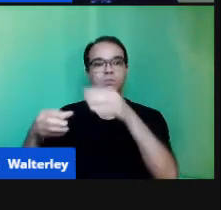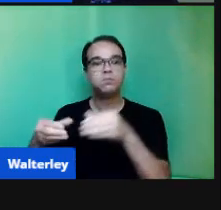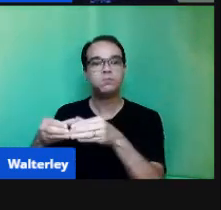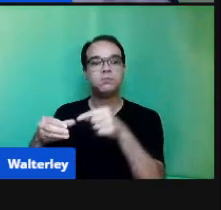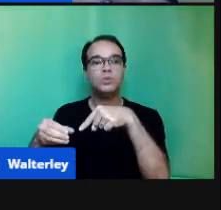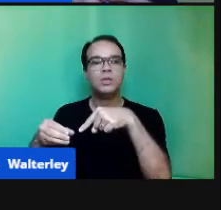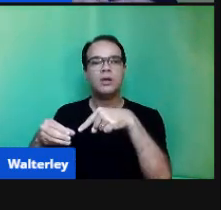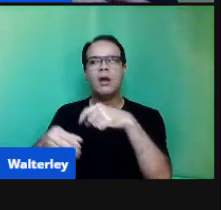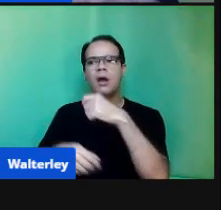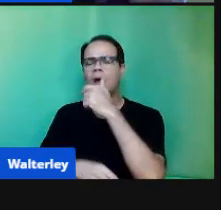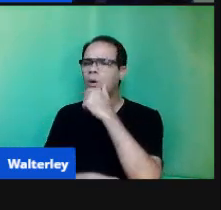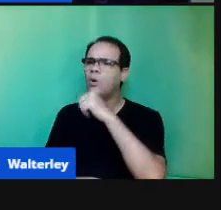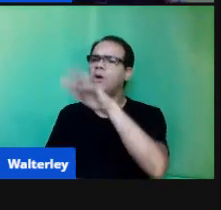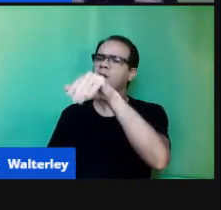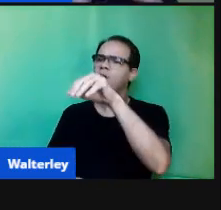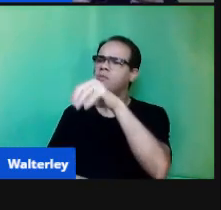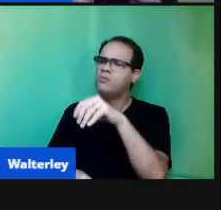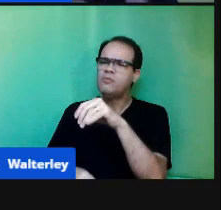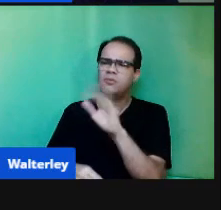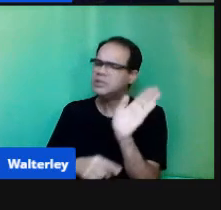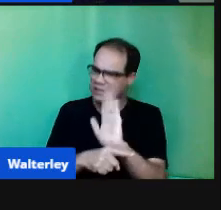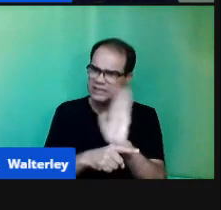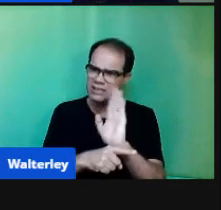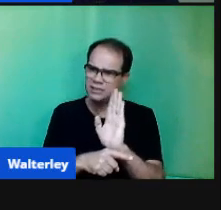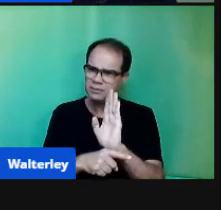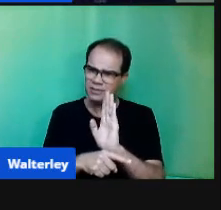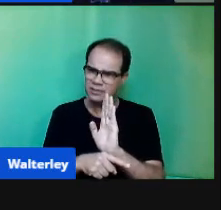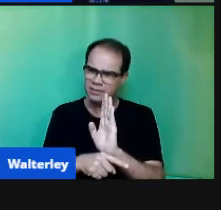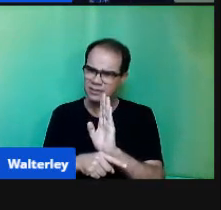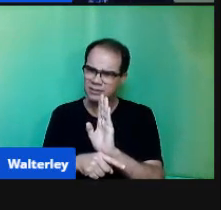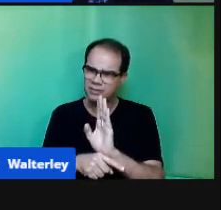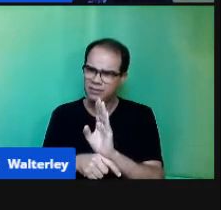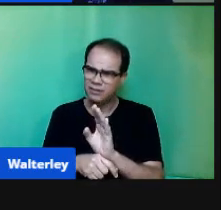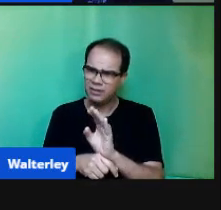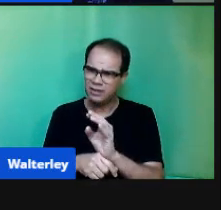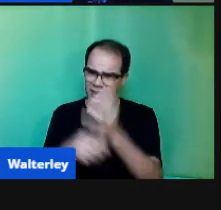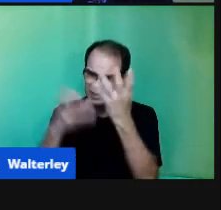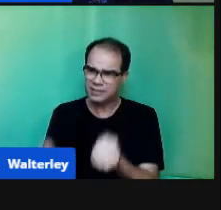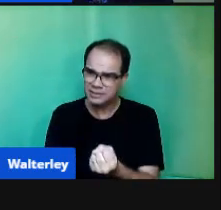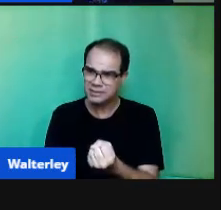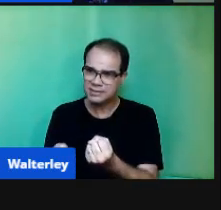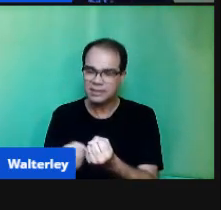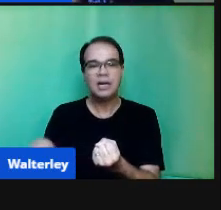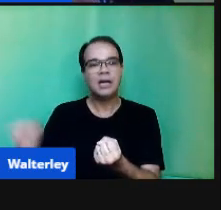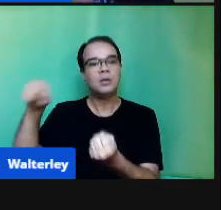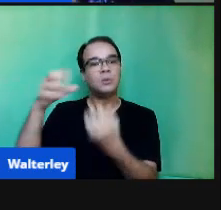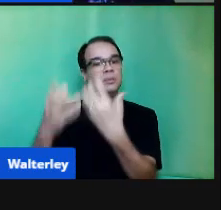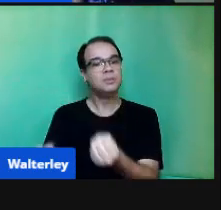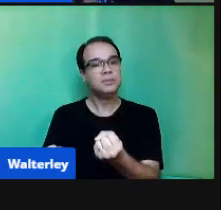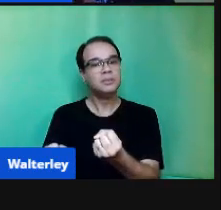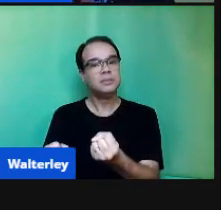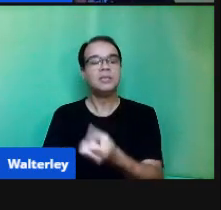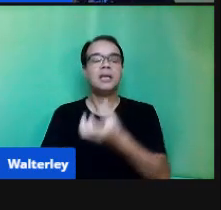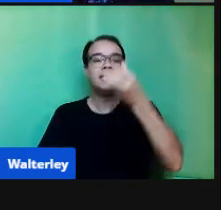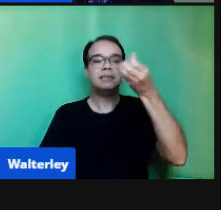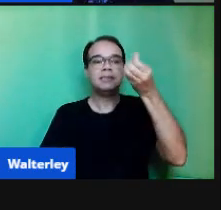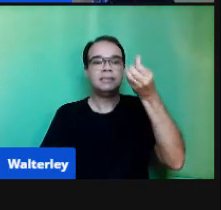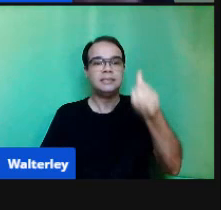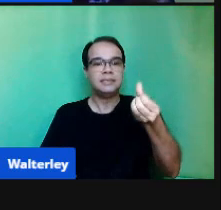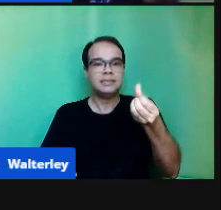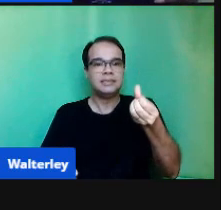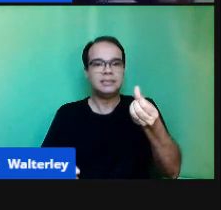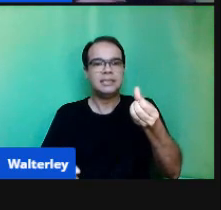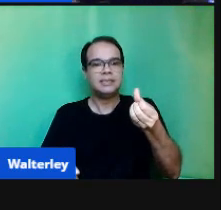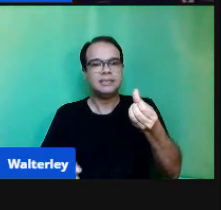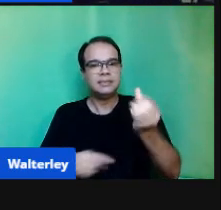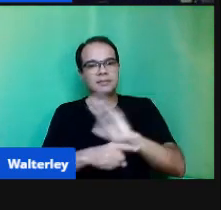a coragem, resolveram que eles queriam fazer cinema e fizeram. Então eles fizeram seis filmes, tudo baseado em Faroeste,